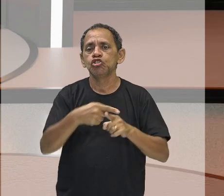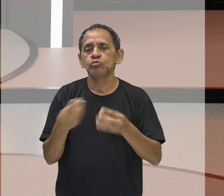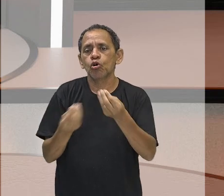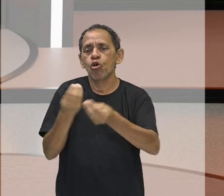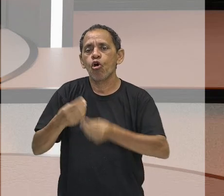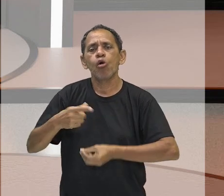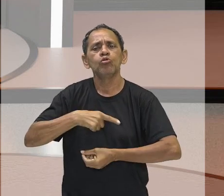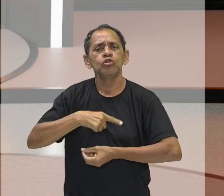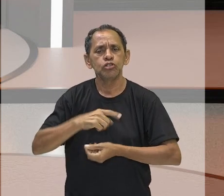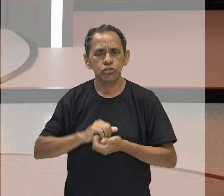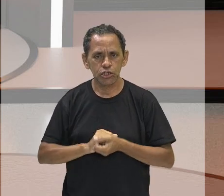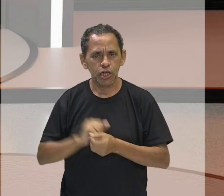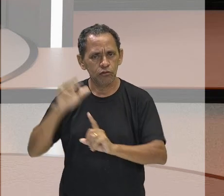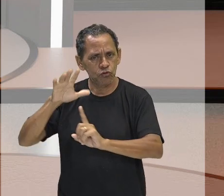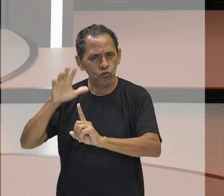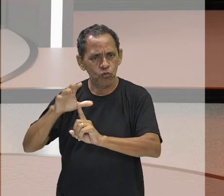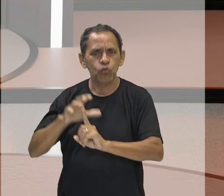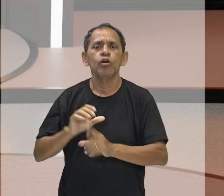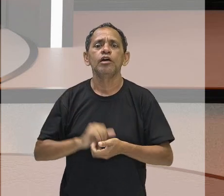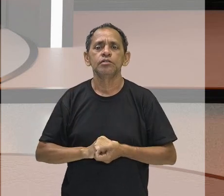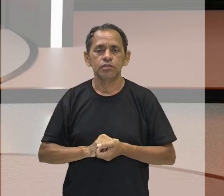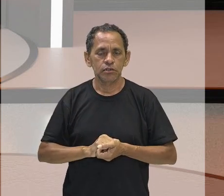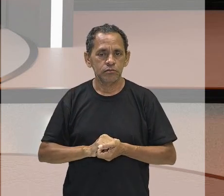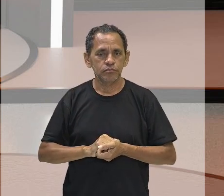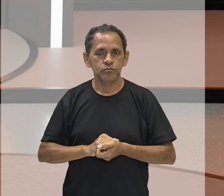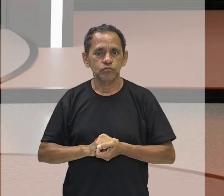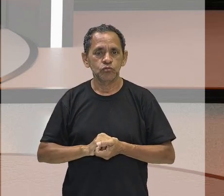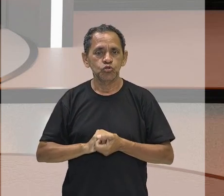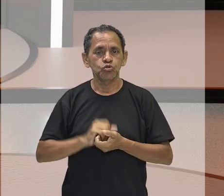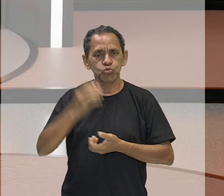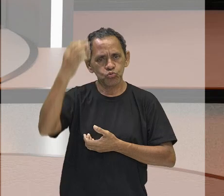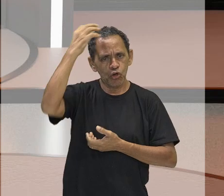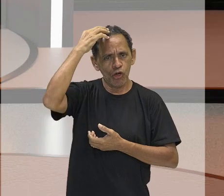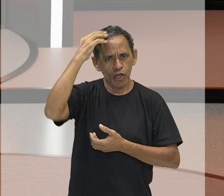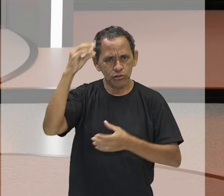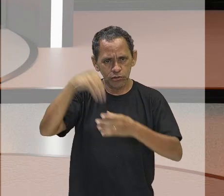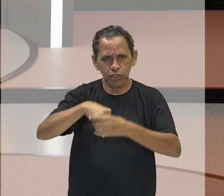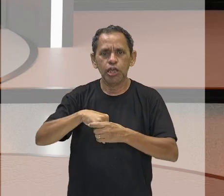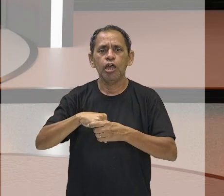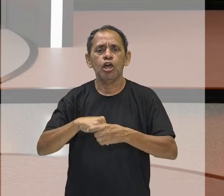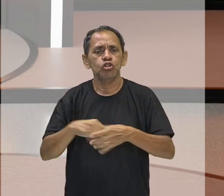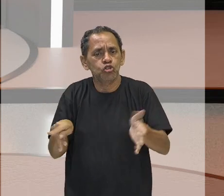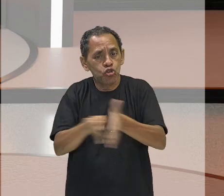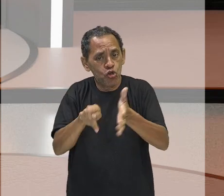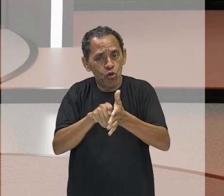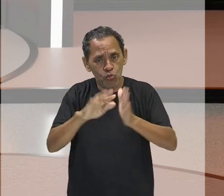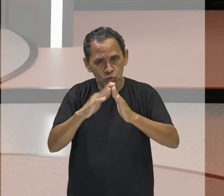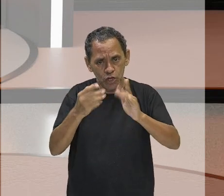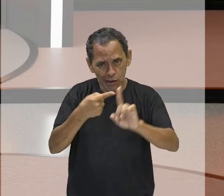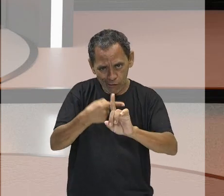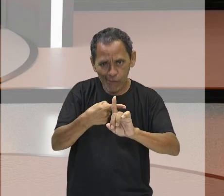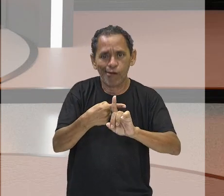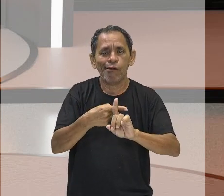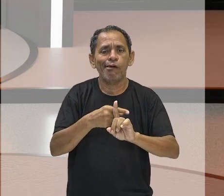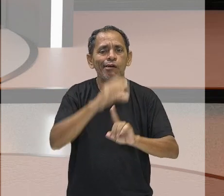ali influência dos próprios reinos bárbaros dentro da própria Igreja Católica e a influência desses imperadores